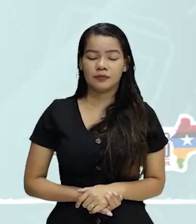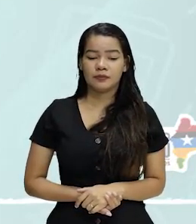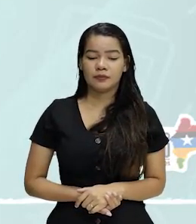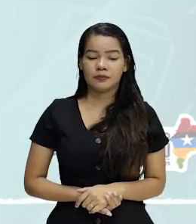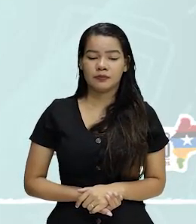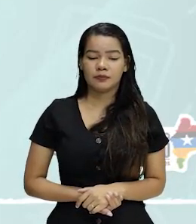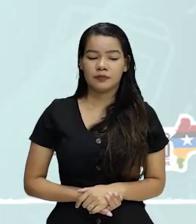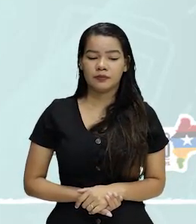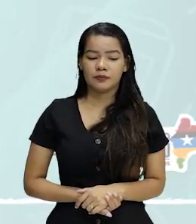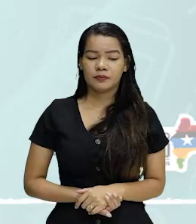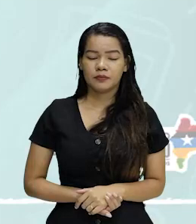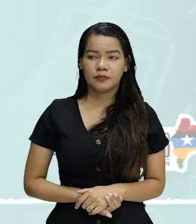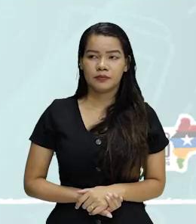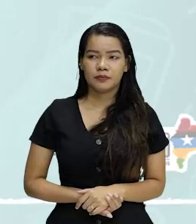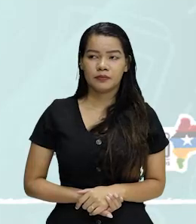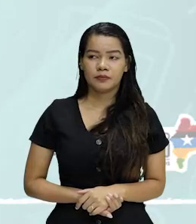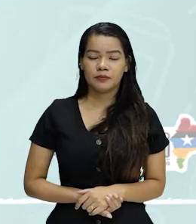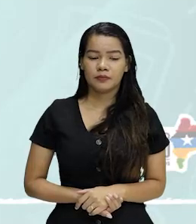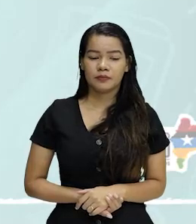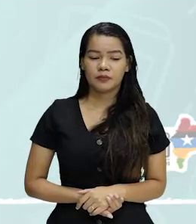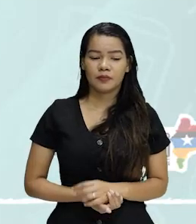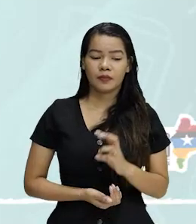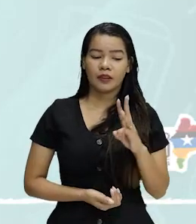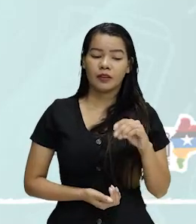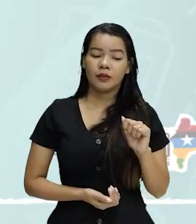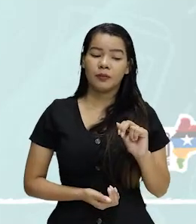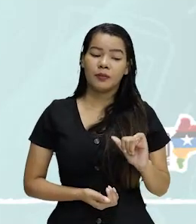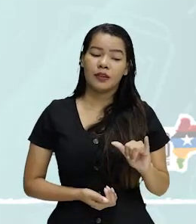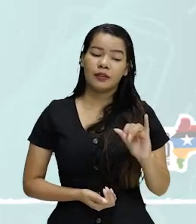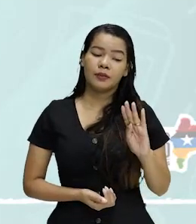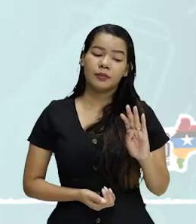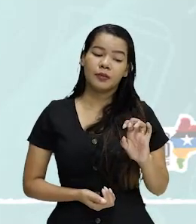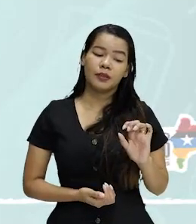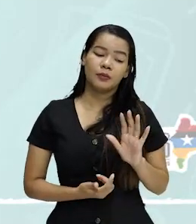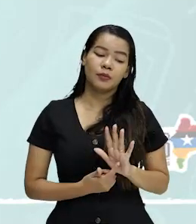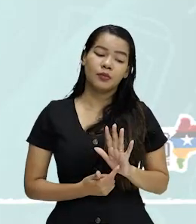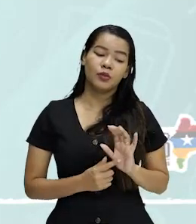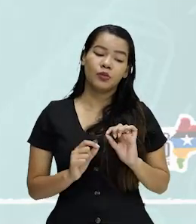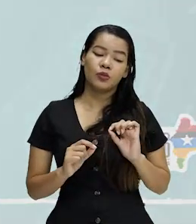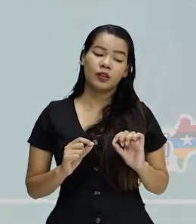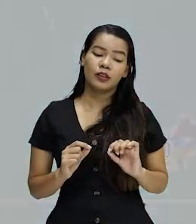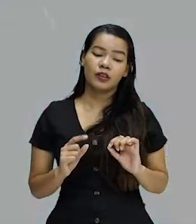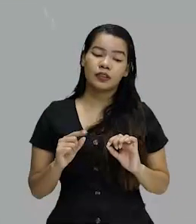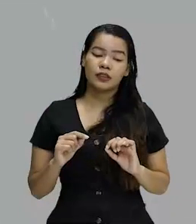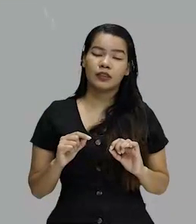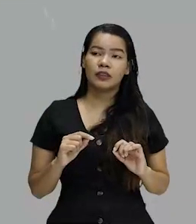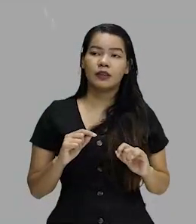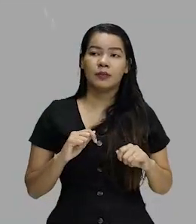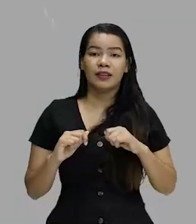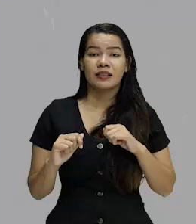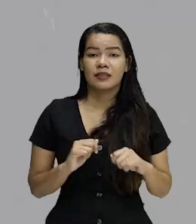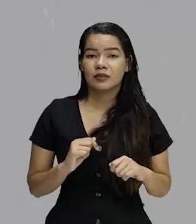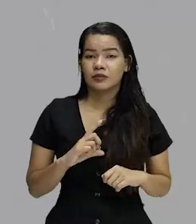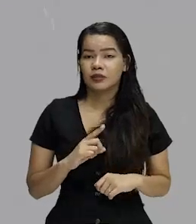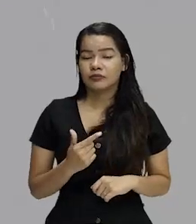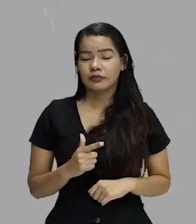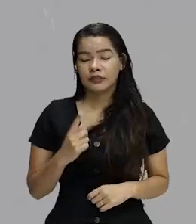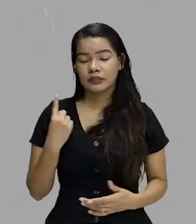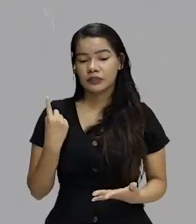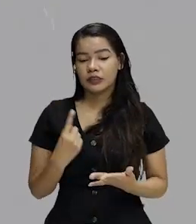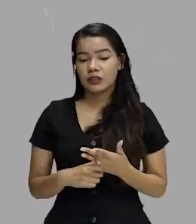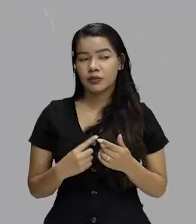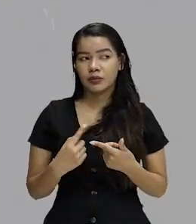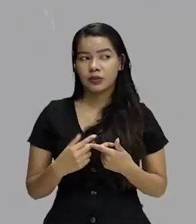ice cream. Esse maybe, essa expressão, está indicando o quê? ação incerta, porque como nós